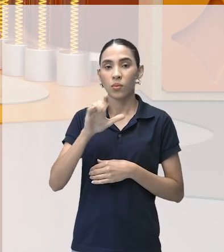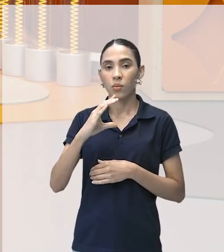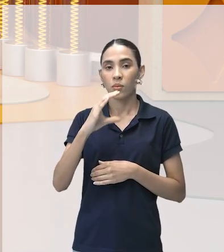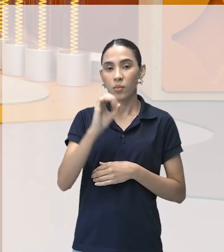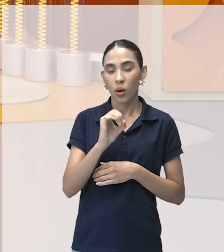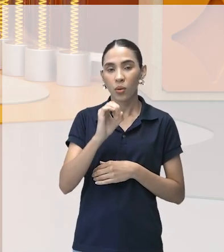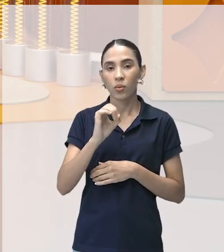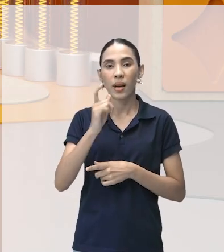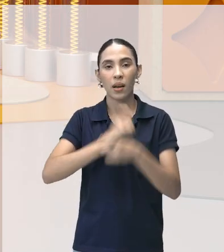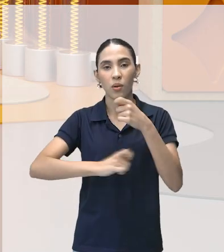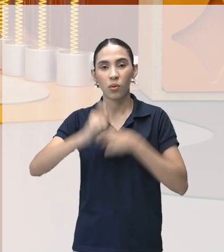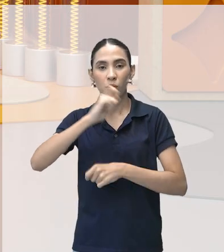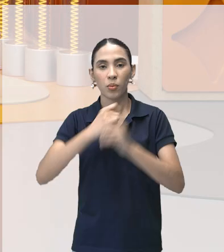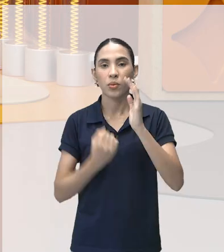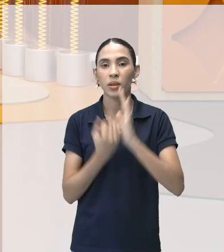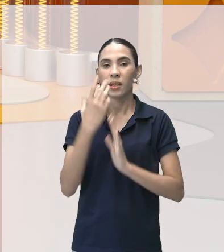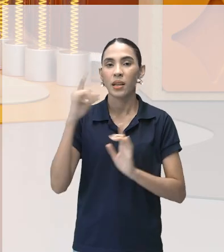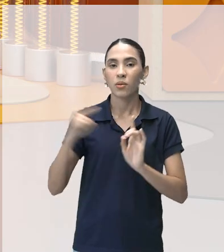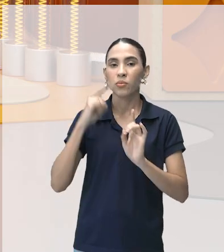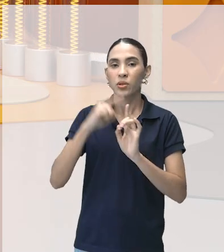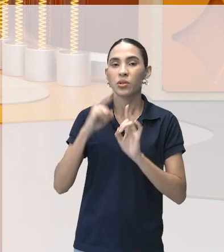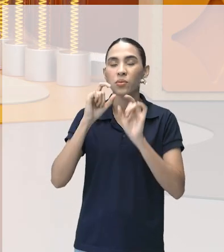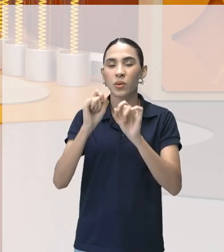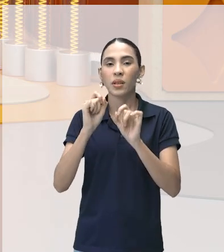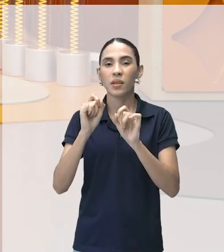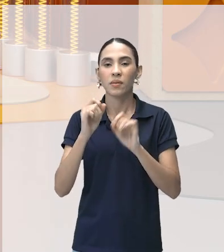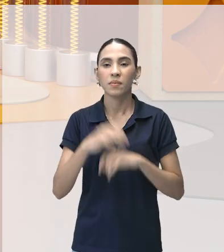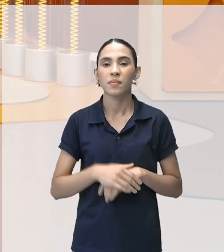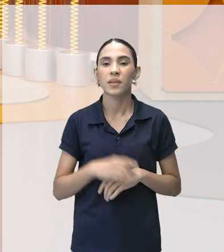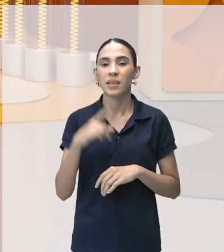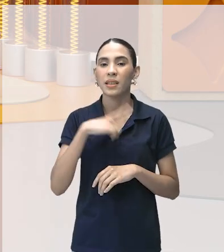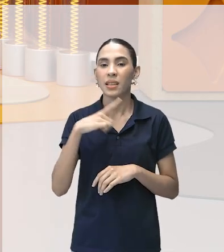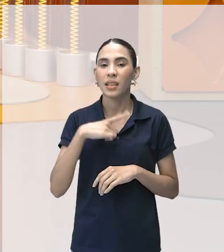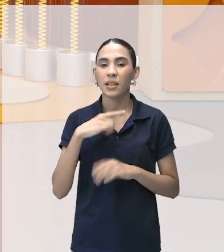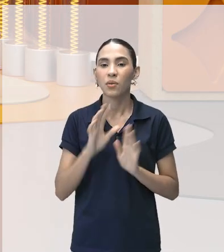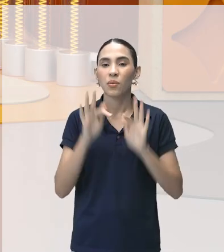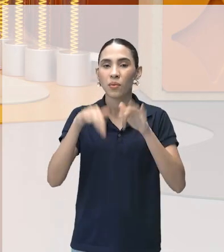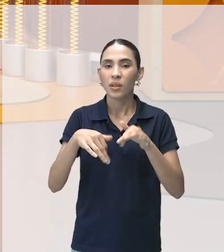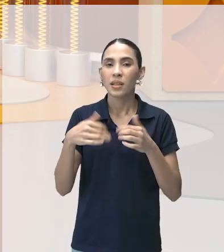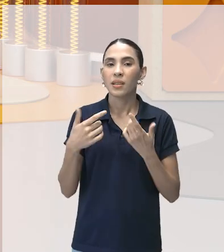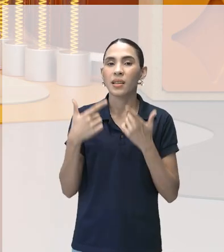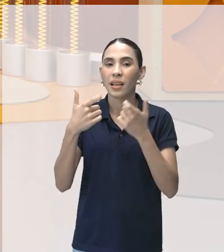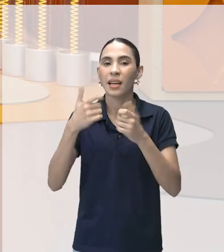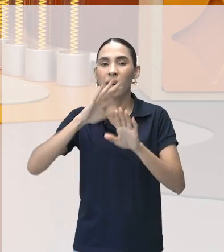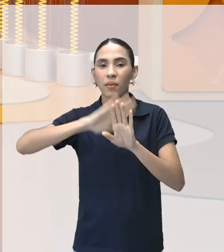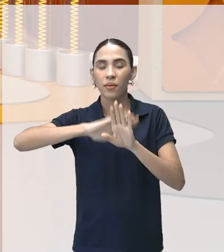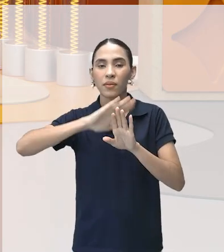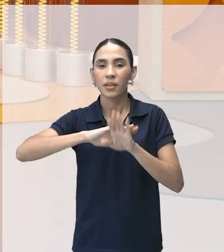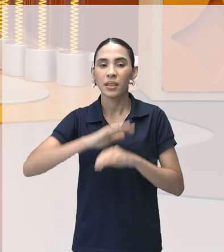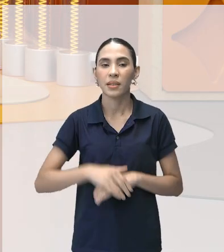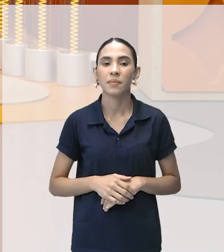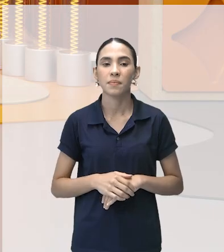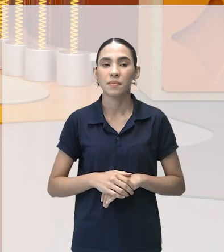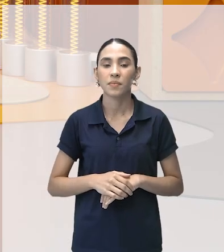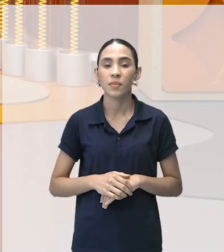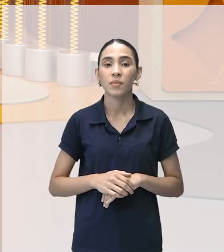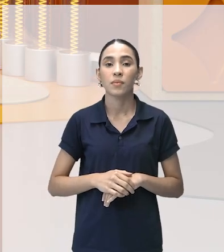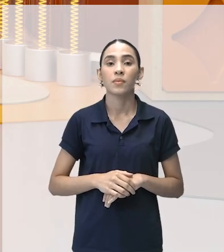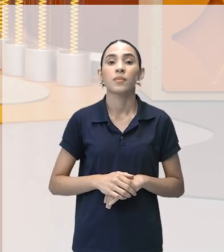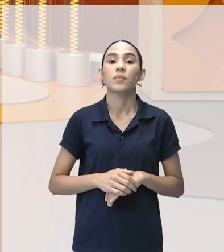que foi feito aí a partir ali, quando se tem o fim da Guerra Fria, onde a